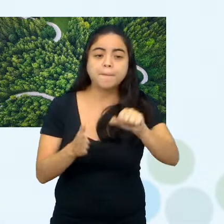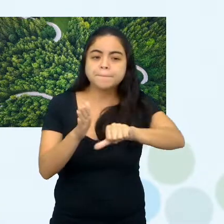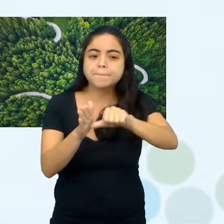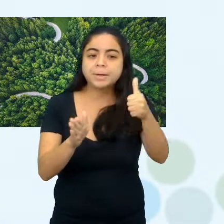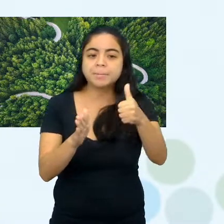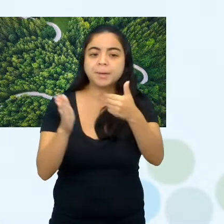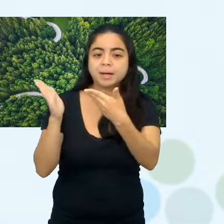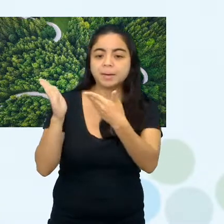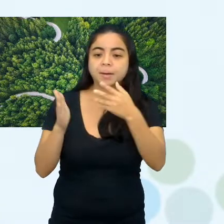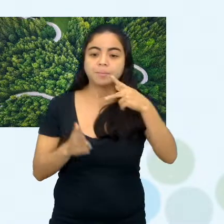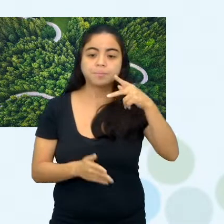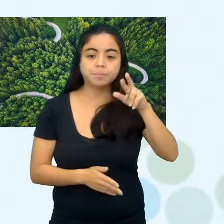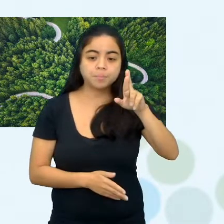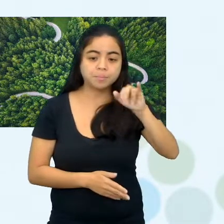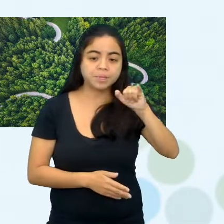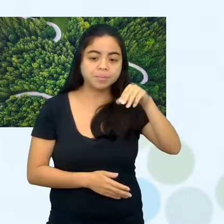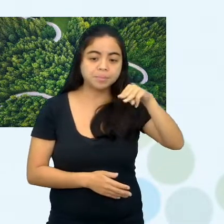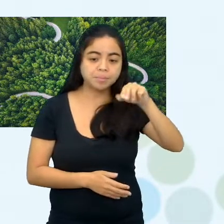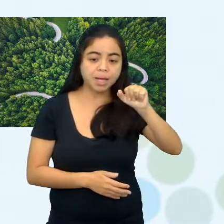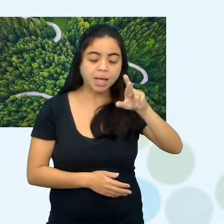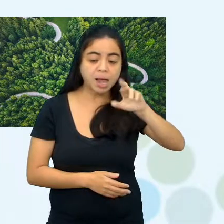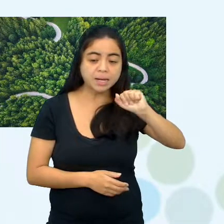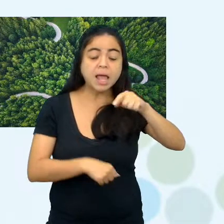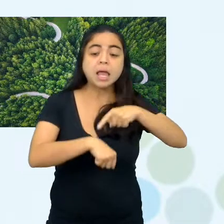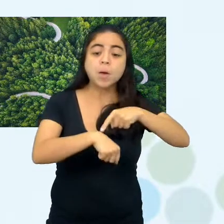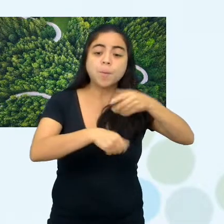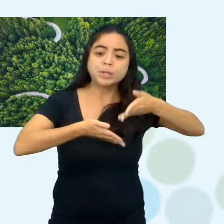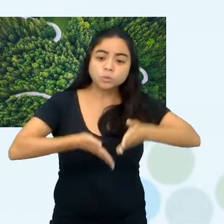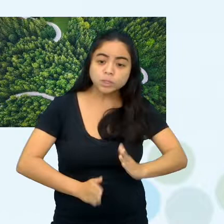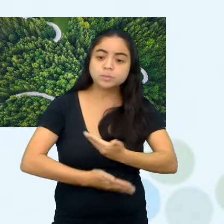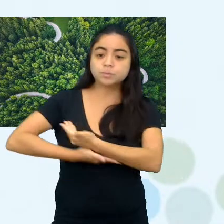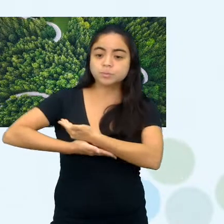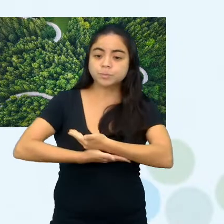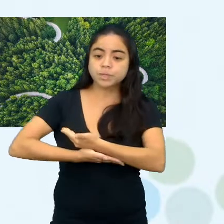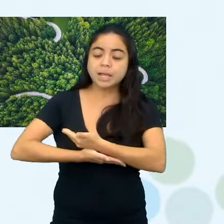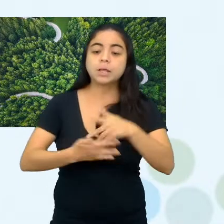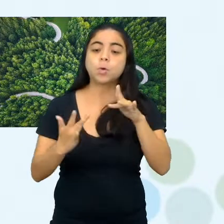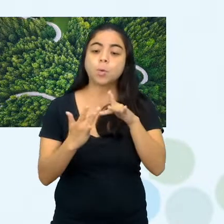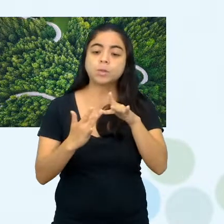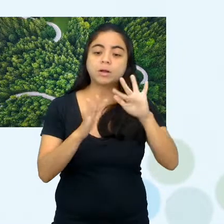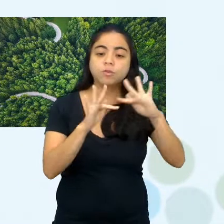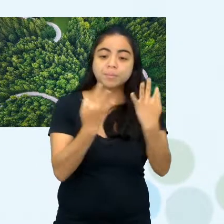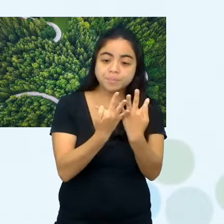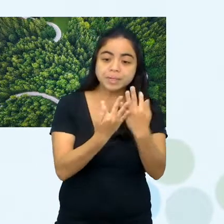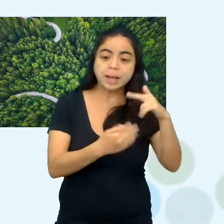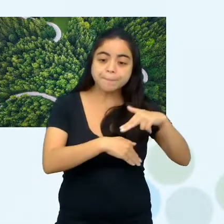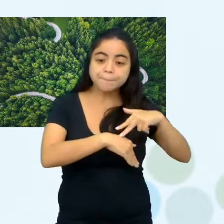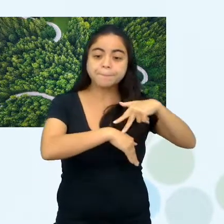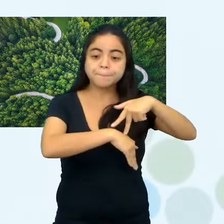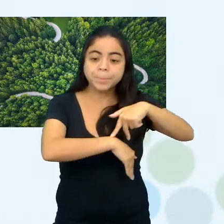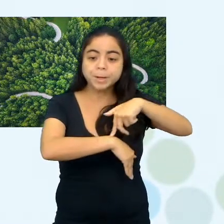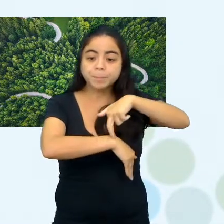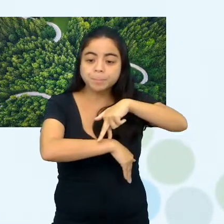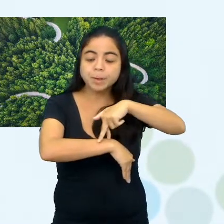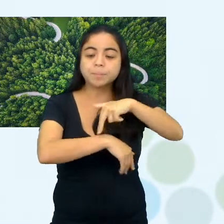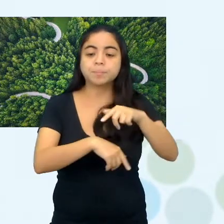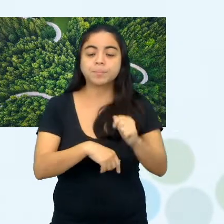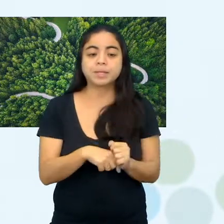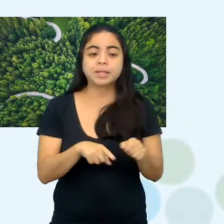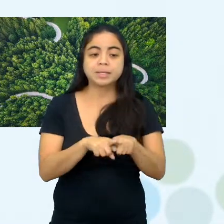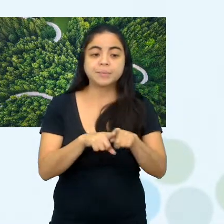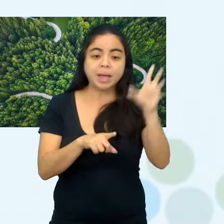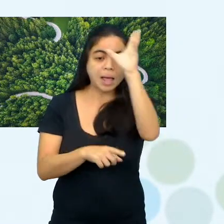aqui, ó, quando a gente nasce. Então, é o nosso primeiro contato com a nossa família, os primeiros passos, o aprendizado na nossa